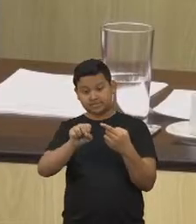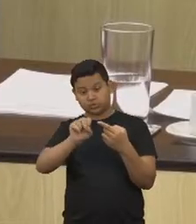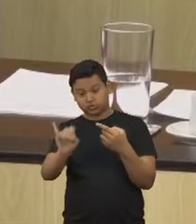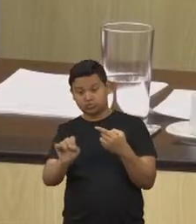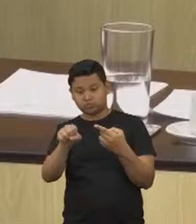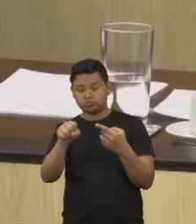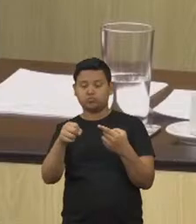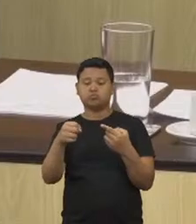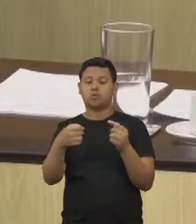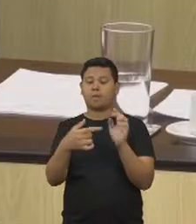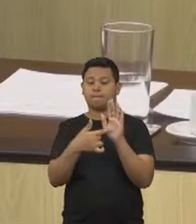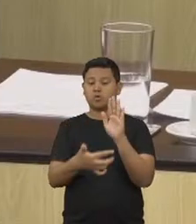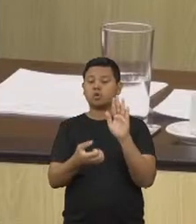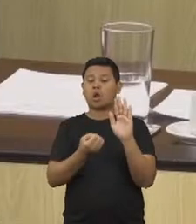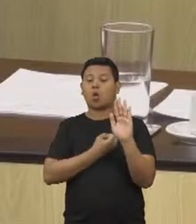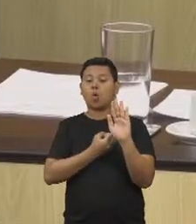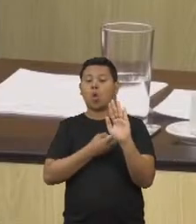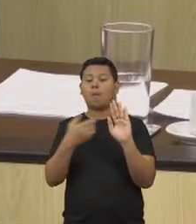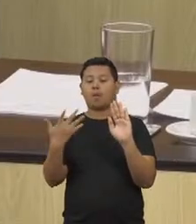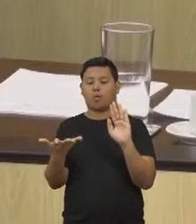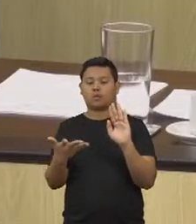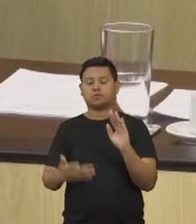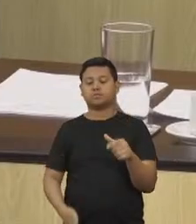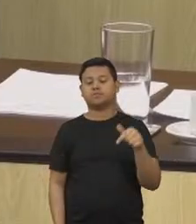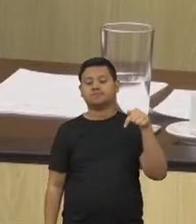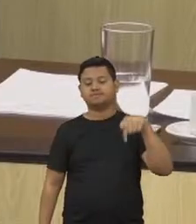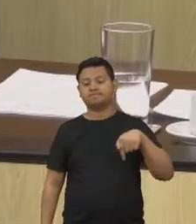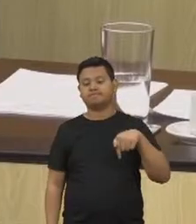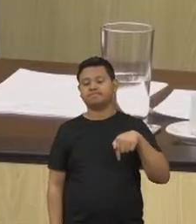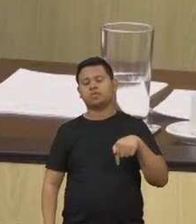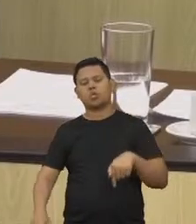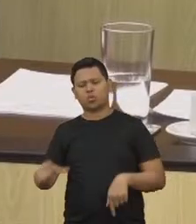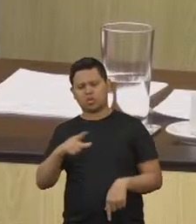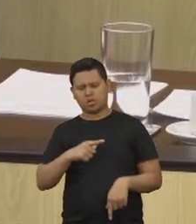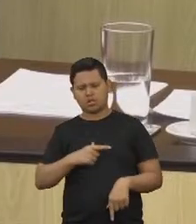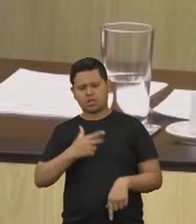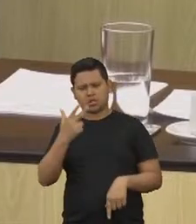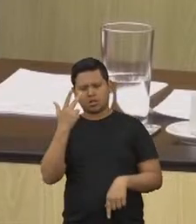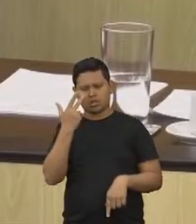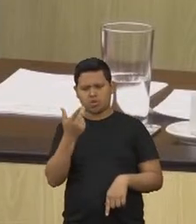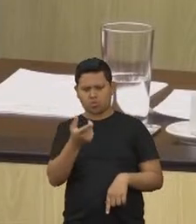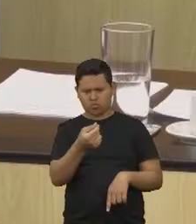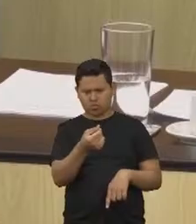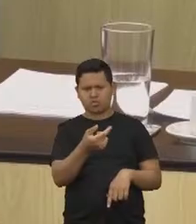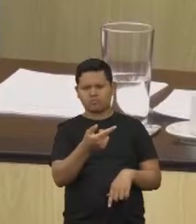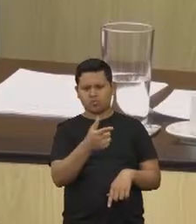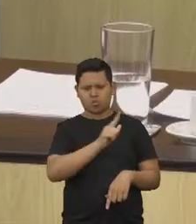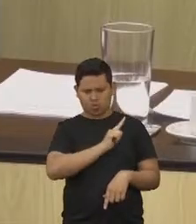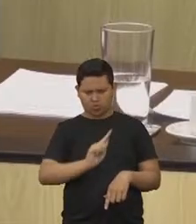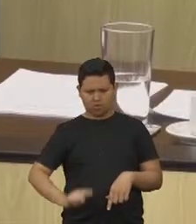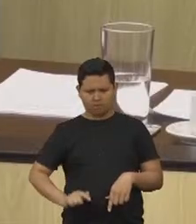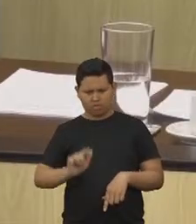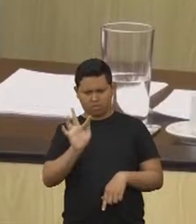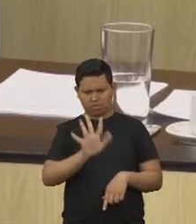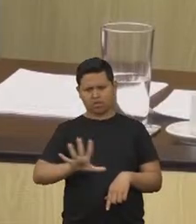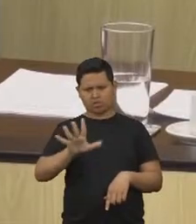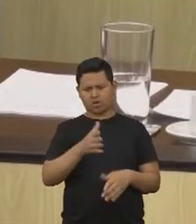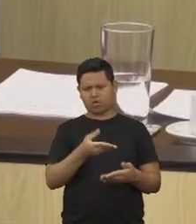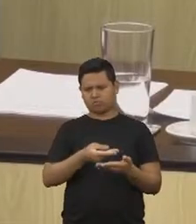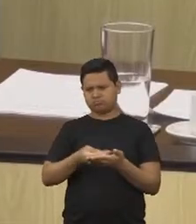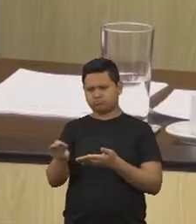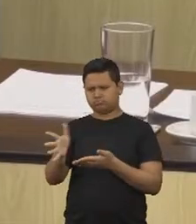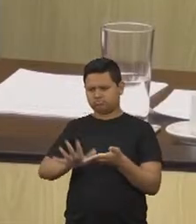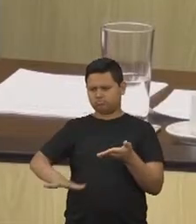profissionais para cada equipe multiprofissional. 7. Existe repasse do governo federal para o município de